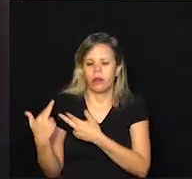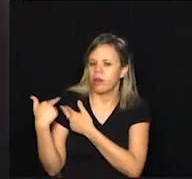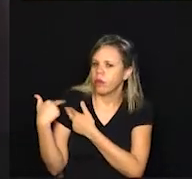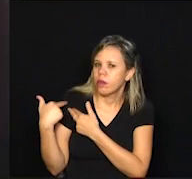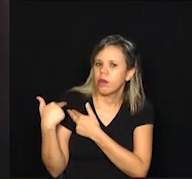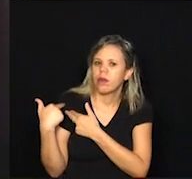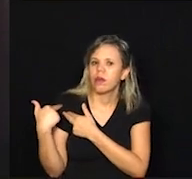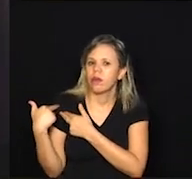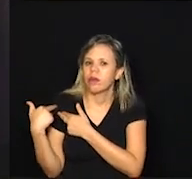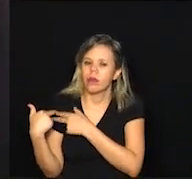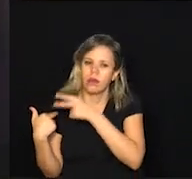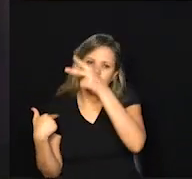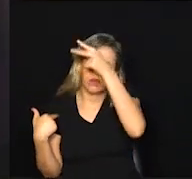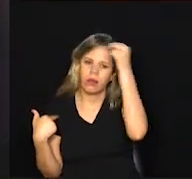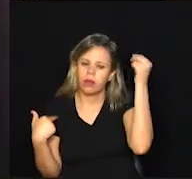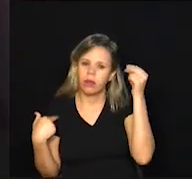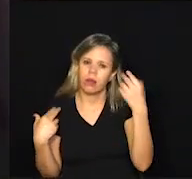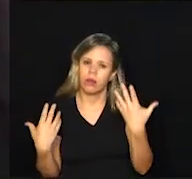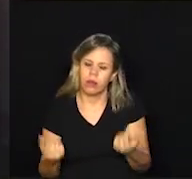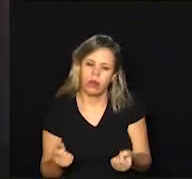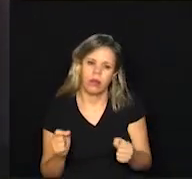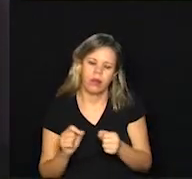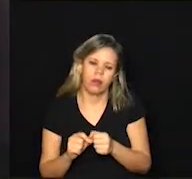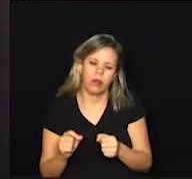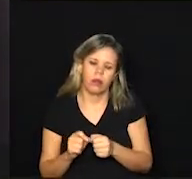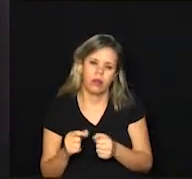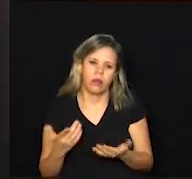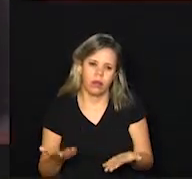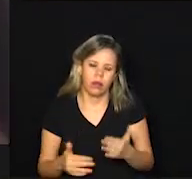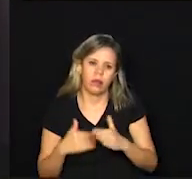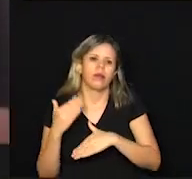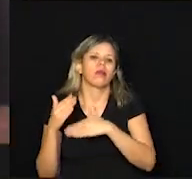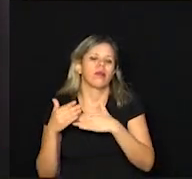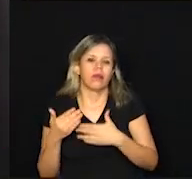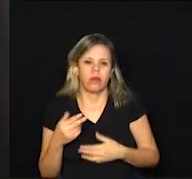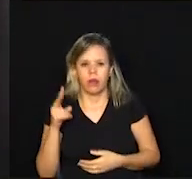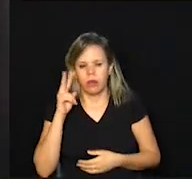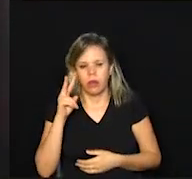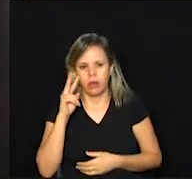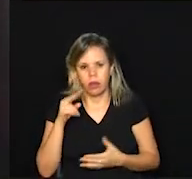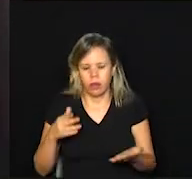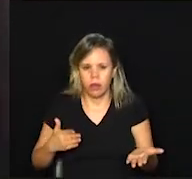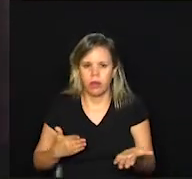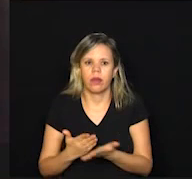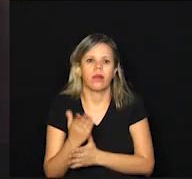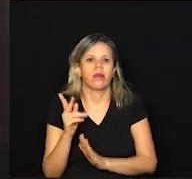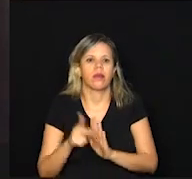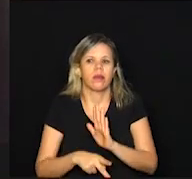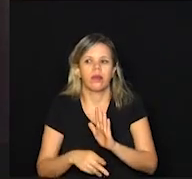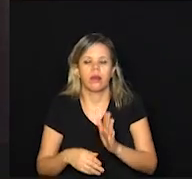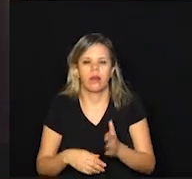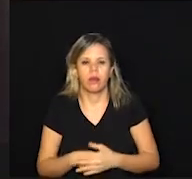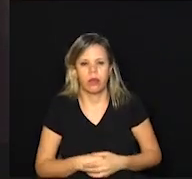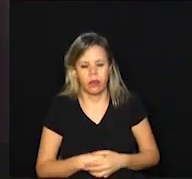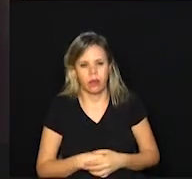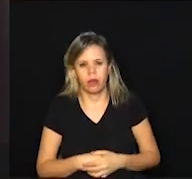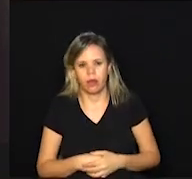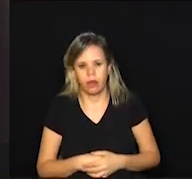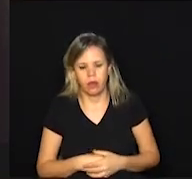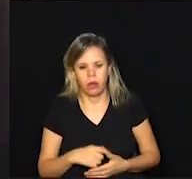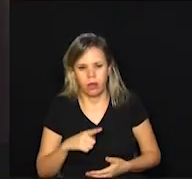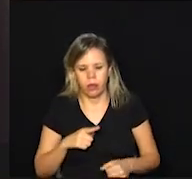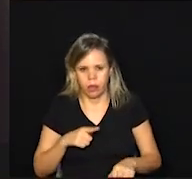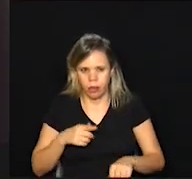executiva executar essas ações Então acho que nós temos aqui que construir Lembrando que aprovação do plano e ele foi uma